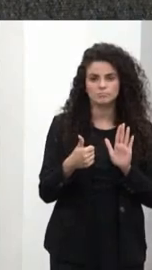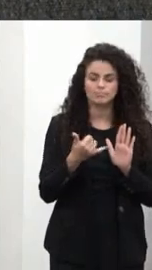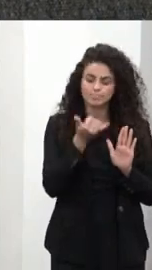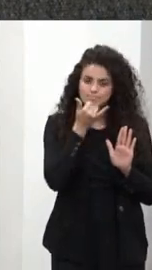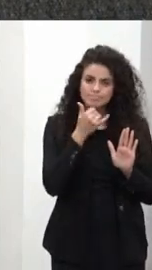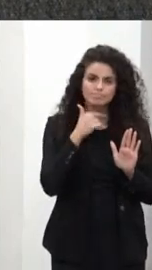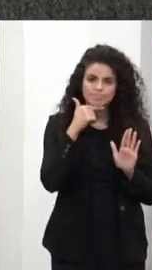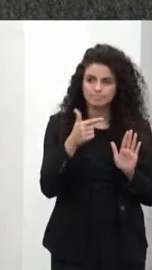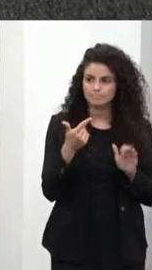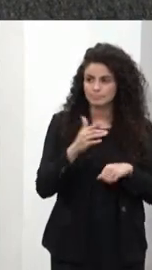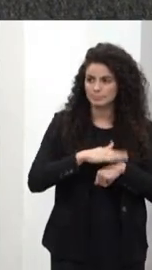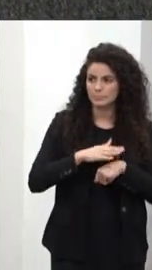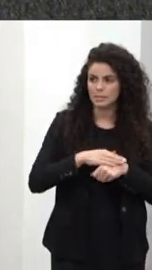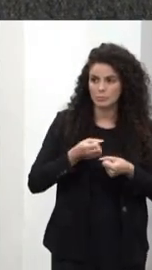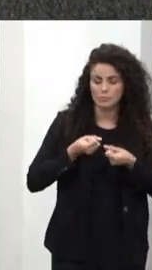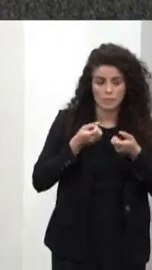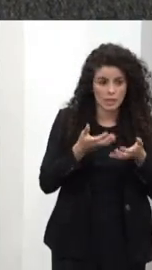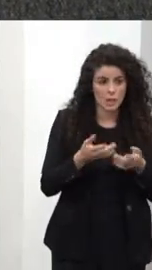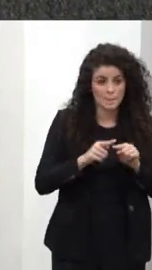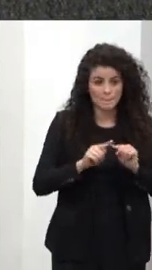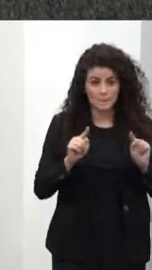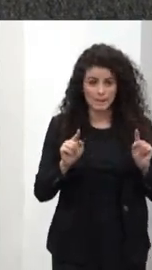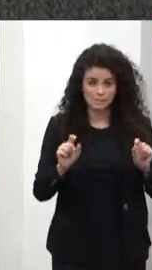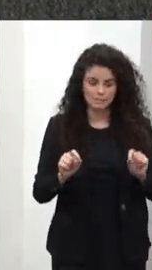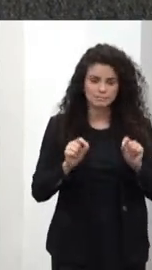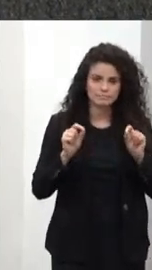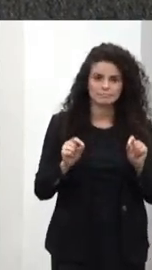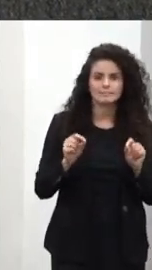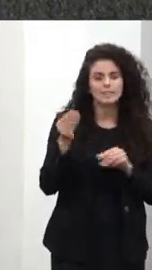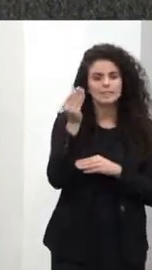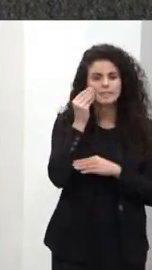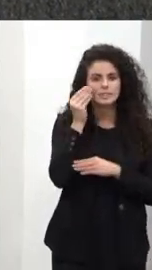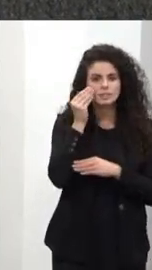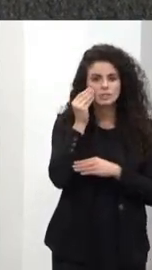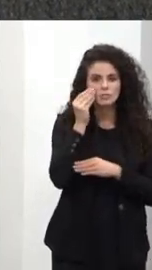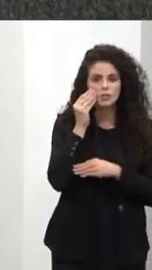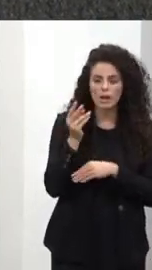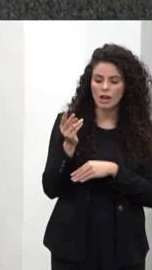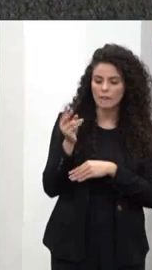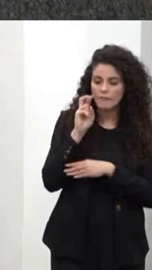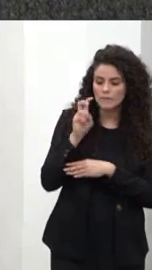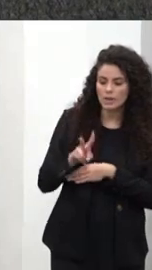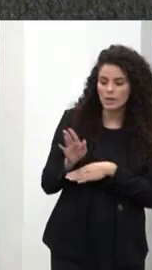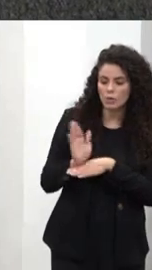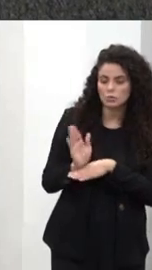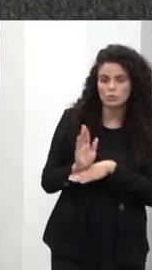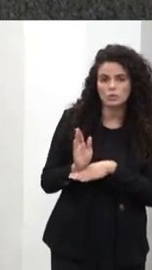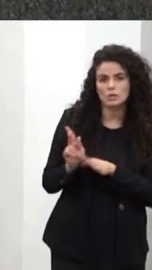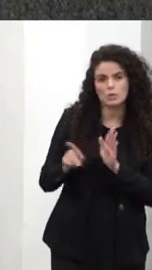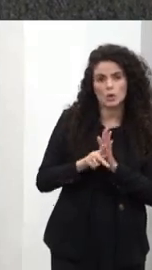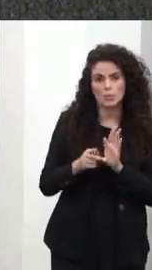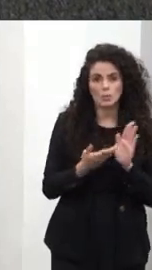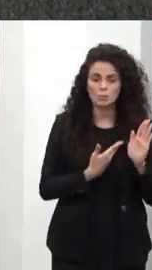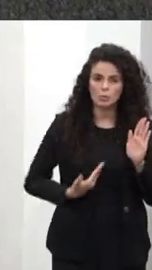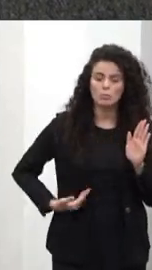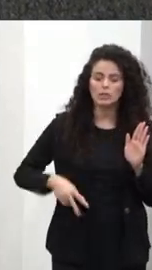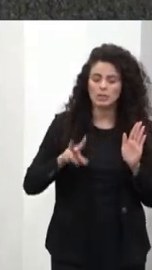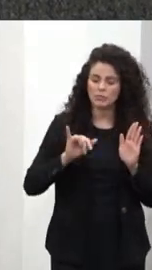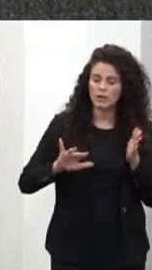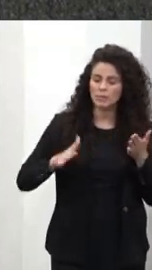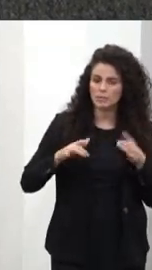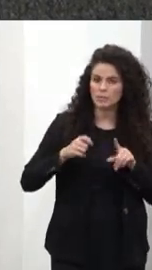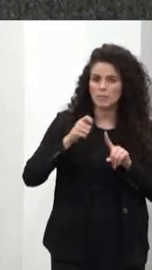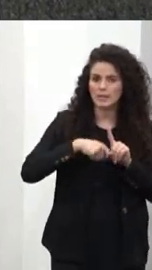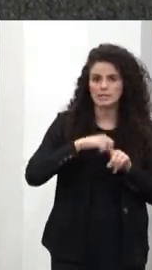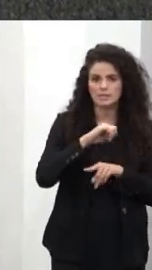mencioná-lo na ocasião da minha fala a consulta pública para as regras dos editais e todos os instrumentos isso vai ocorrer entre Maio e